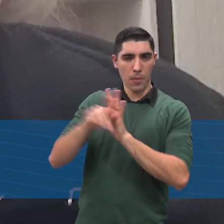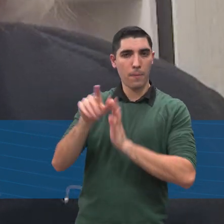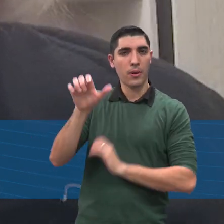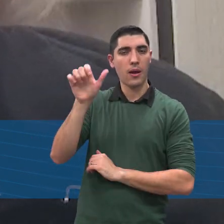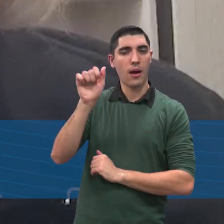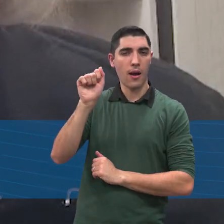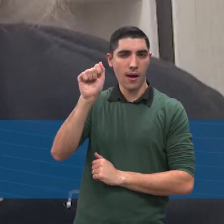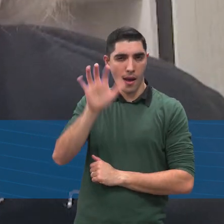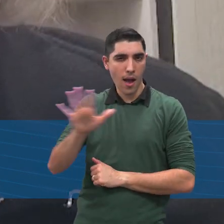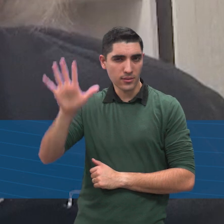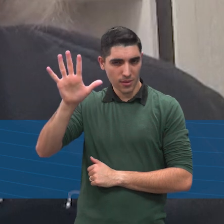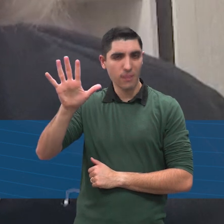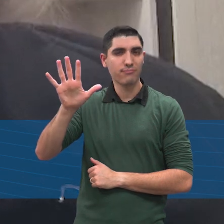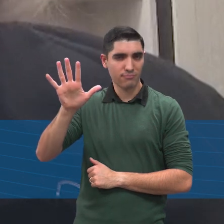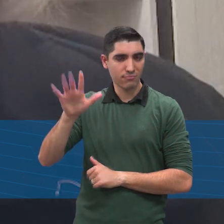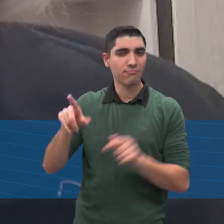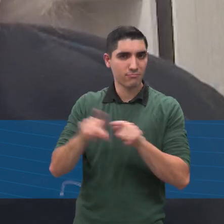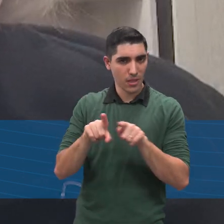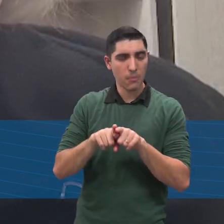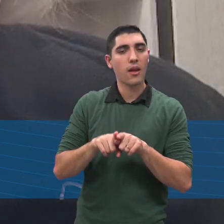exemplos de mobilidade urbana.